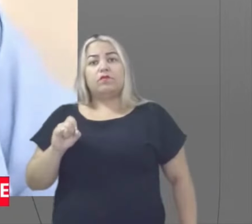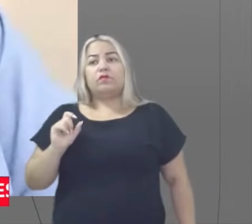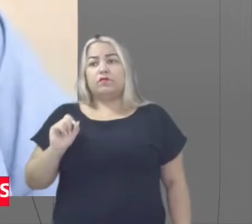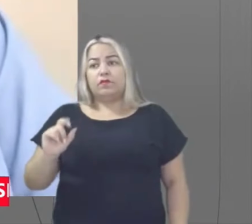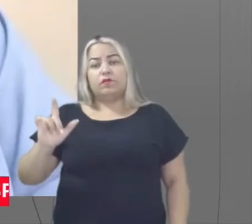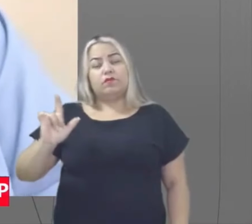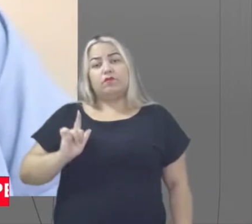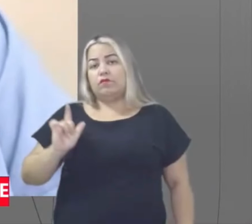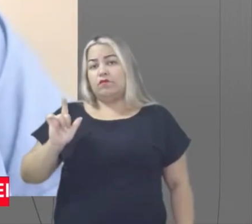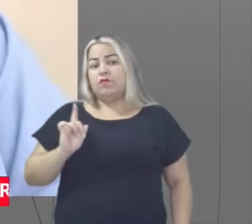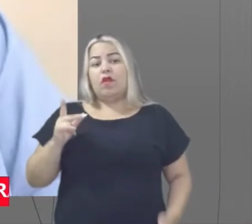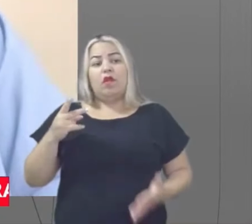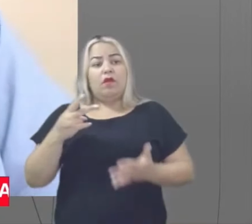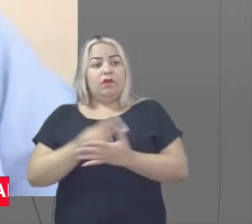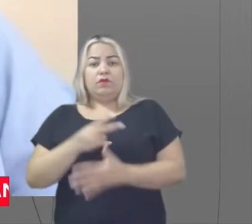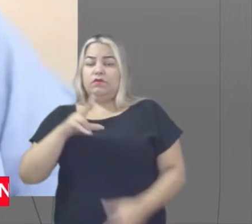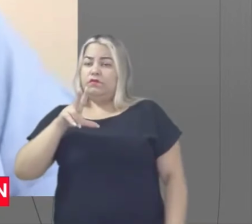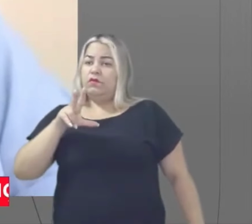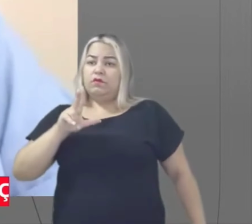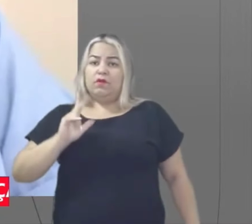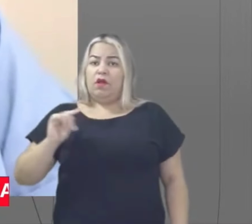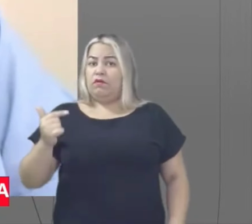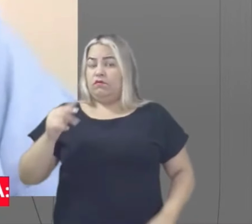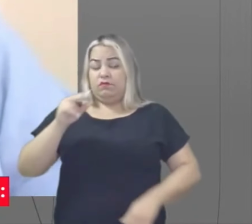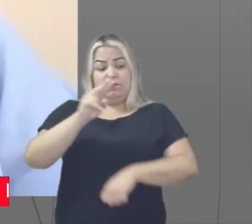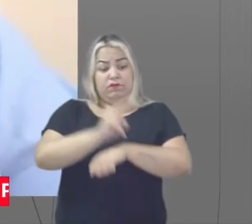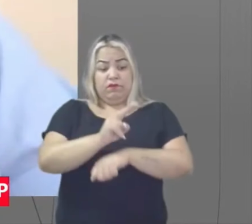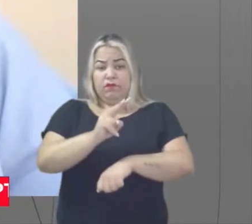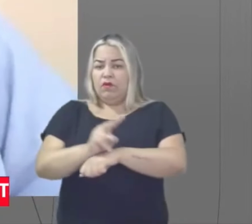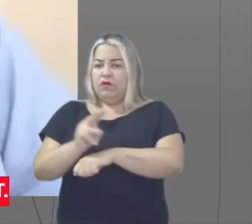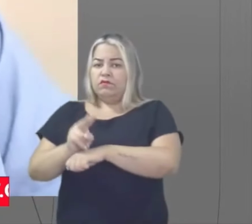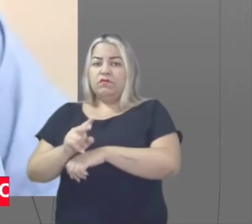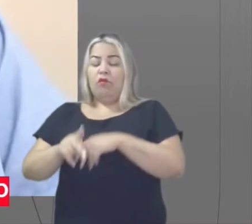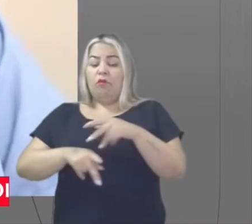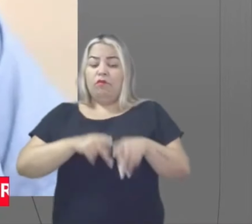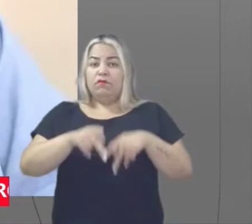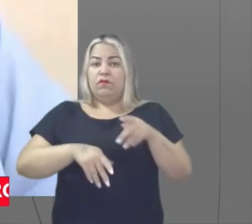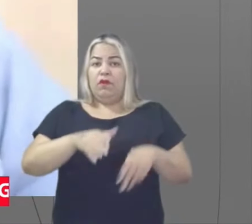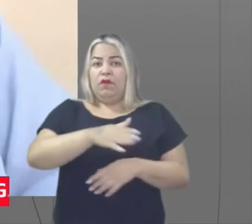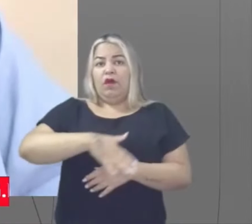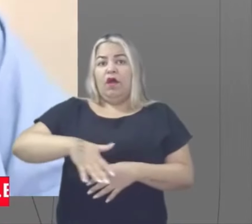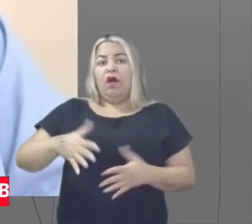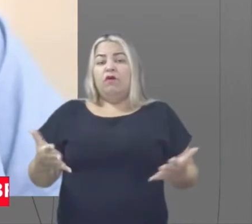de alguma funcionalidade que não vá proteger a população e que vá gerar